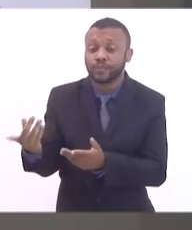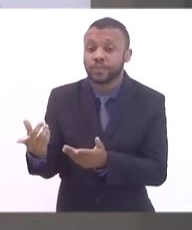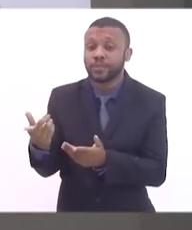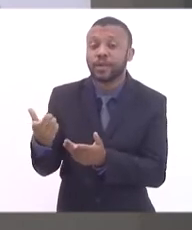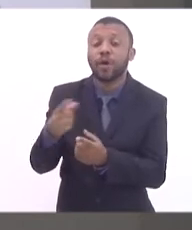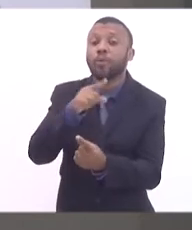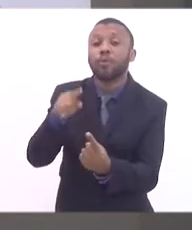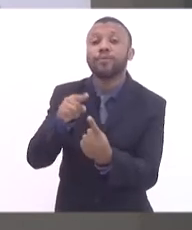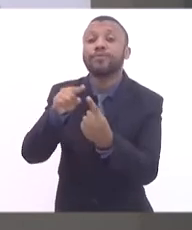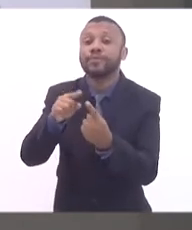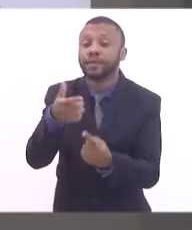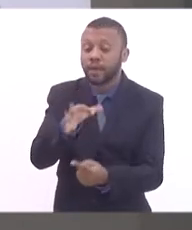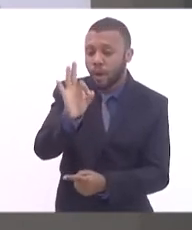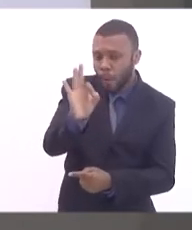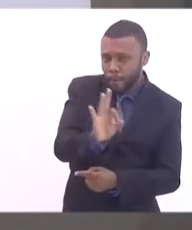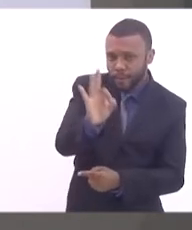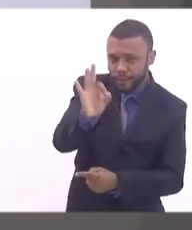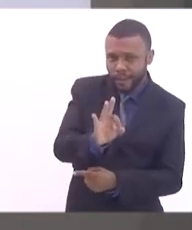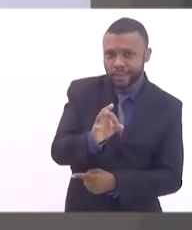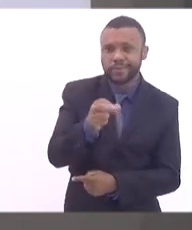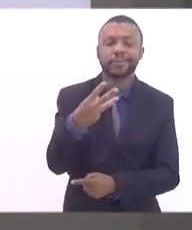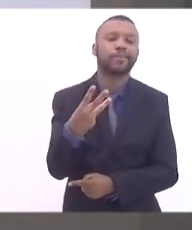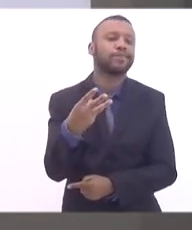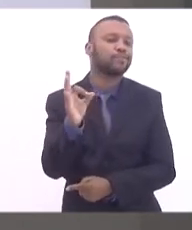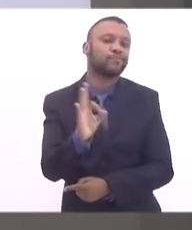três por cento e o